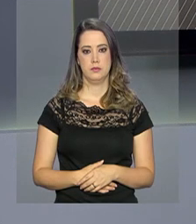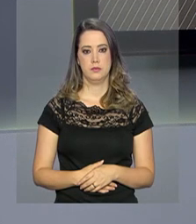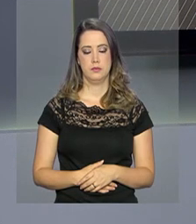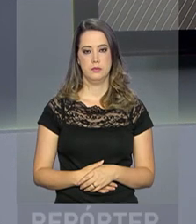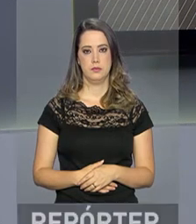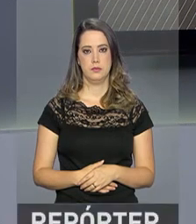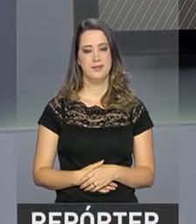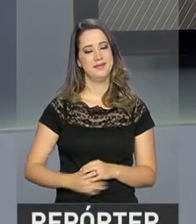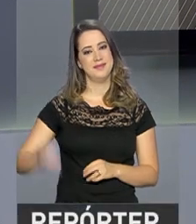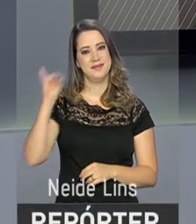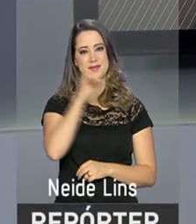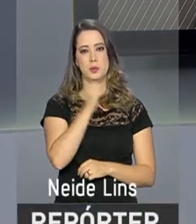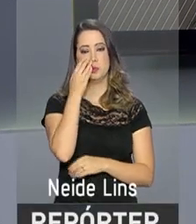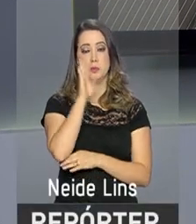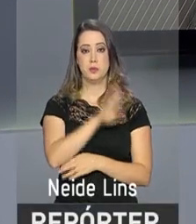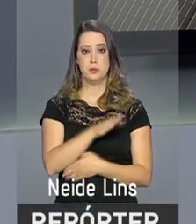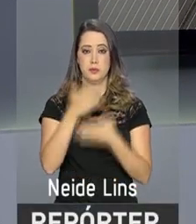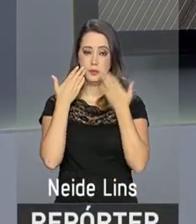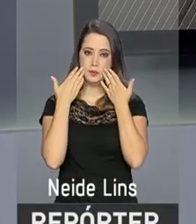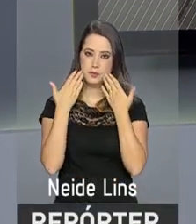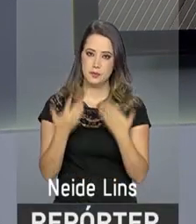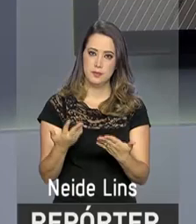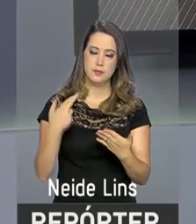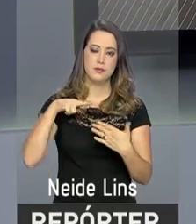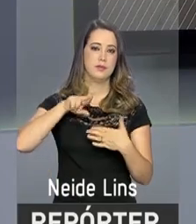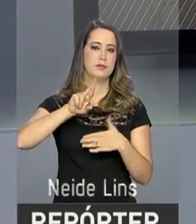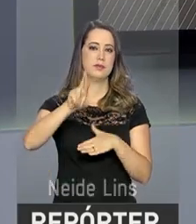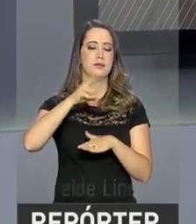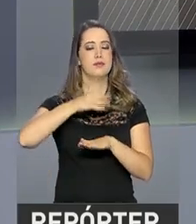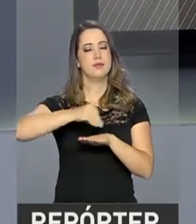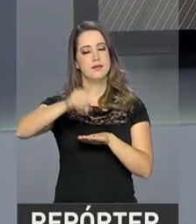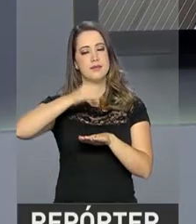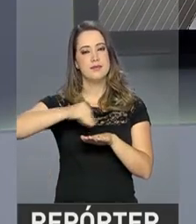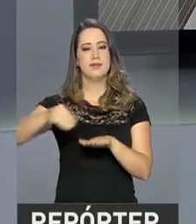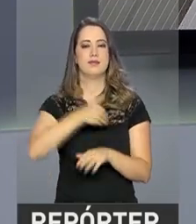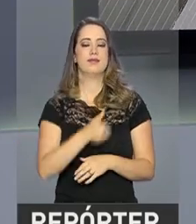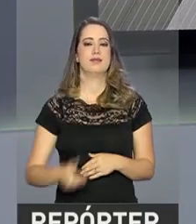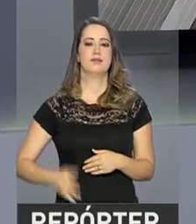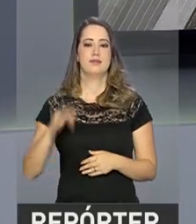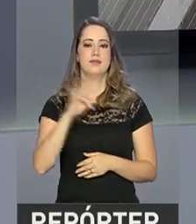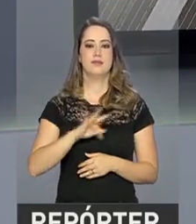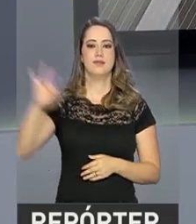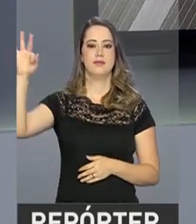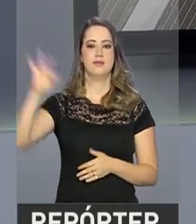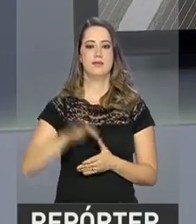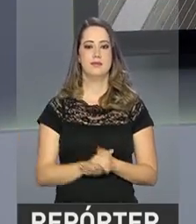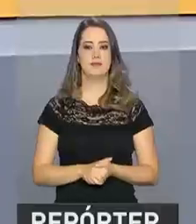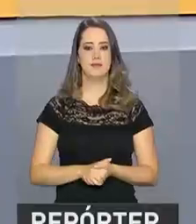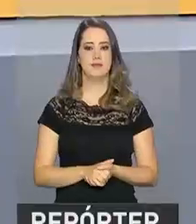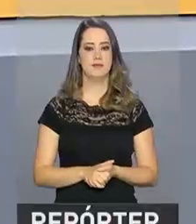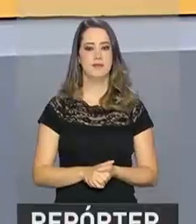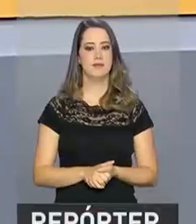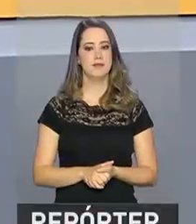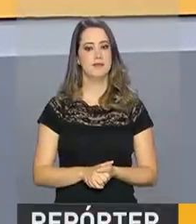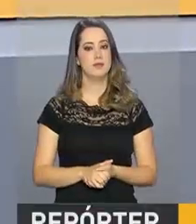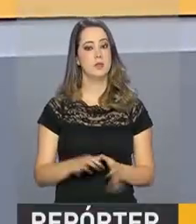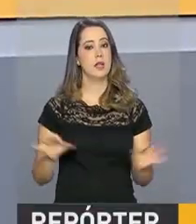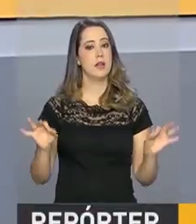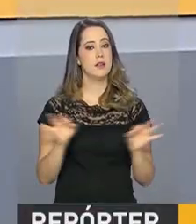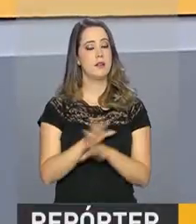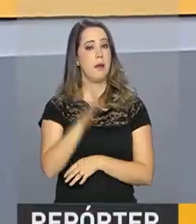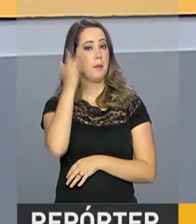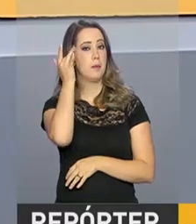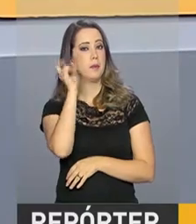olá boa tarde começa agora mais uma edição do repórter nbr com as notícias do governo federal termina amanhã